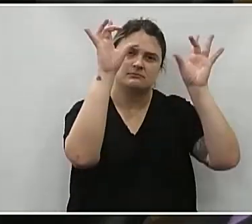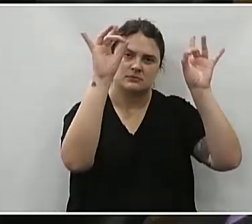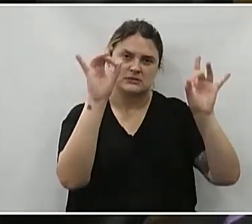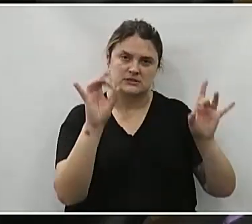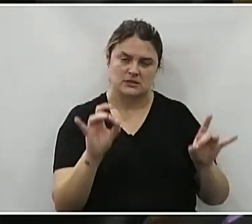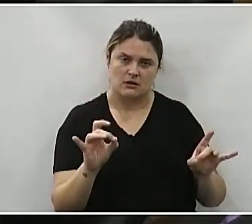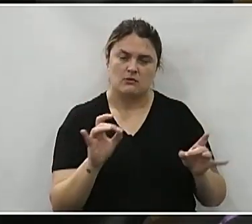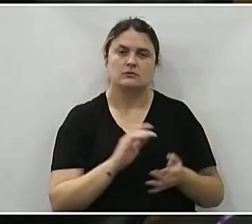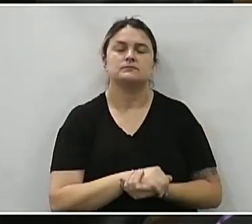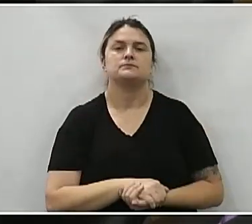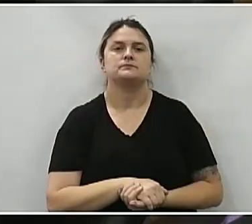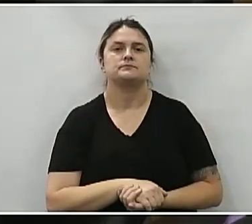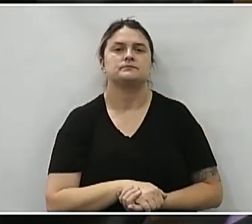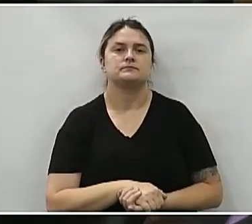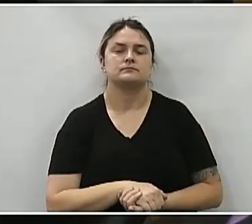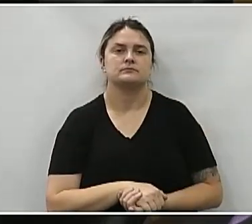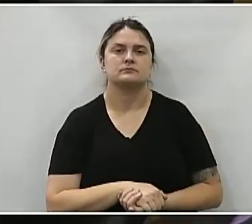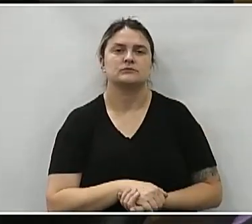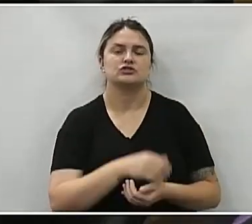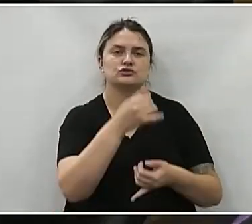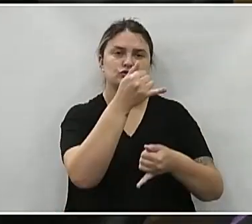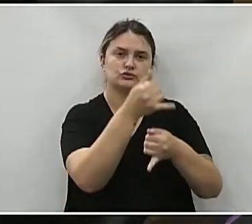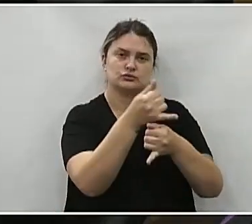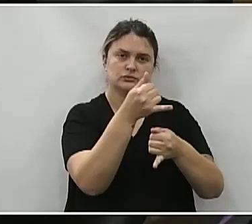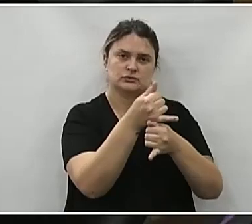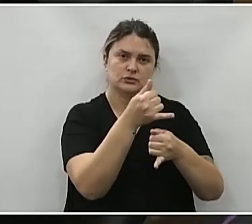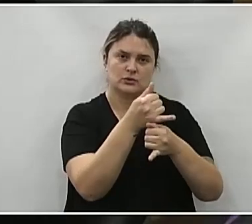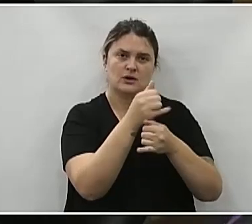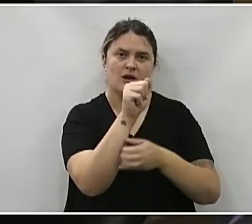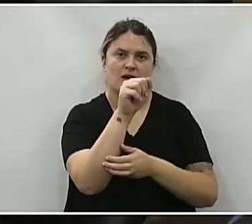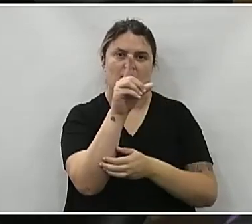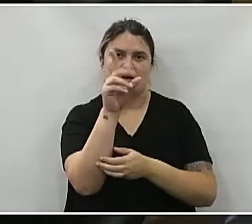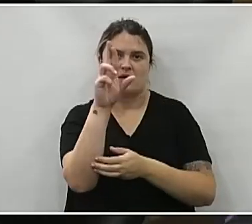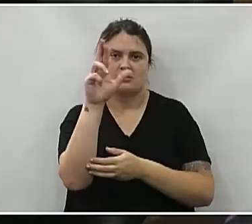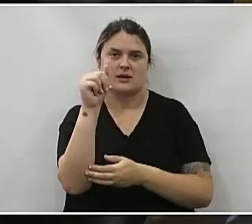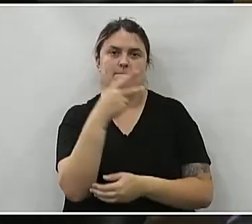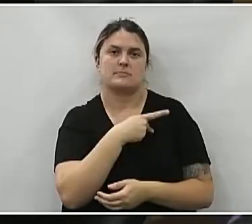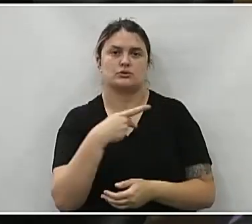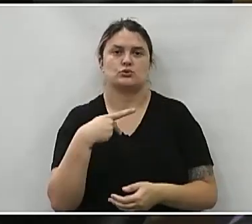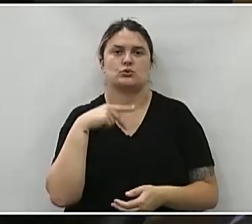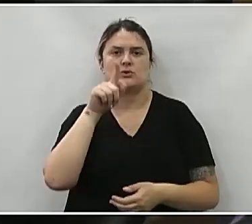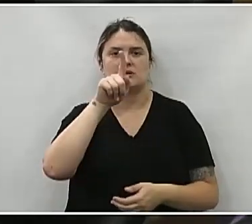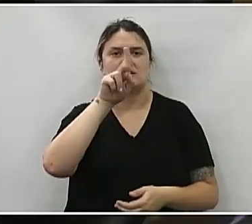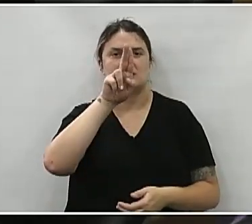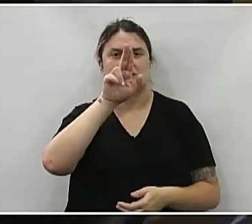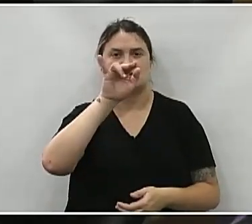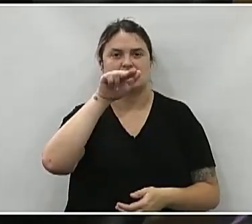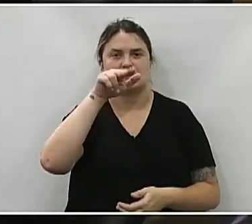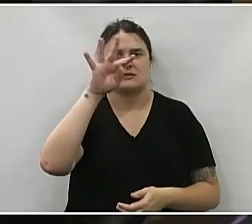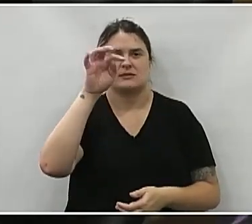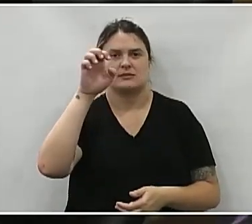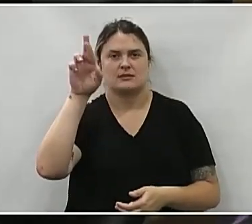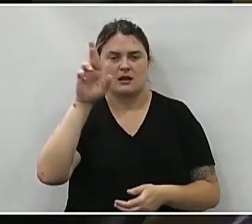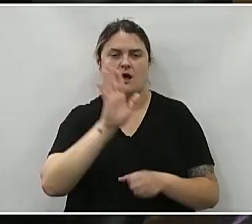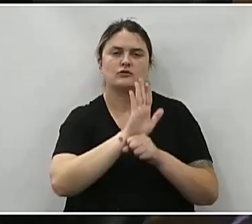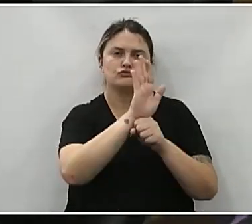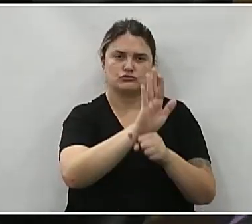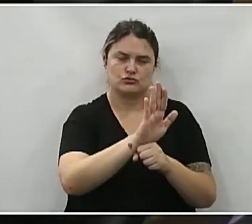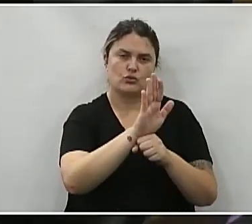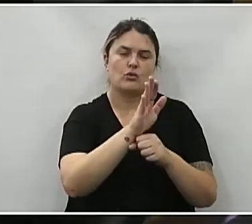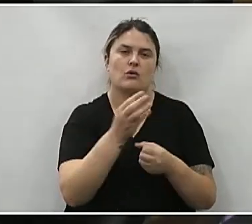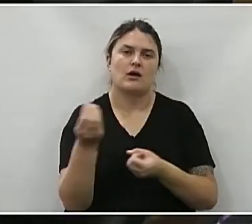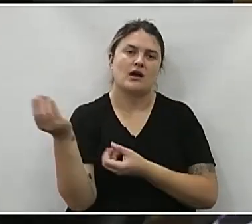agradecer eh ao diretor da adro pastor guinter que esteve aqui e ajudou a disponibilizar a